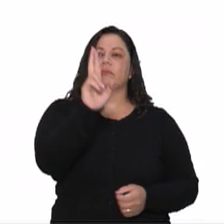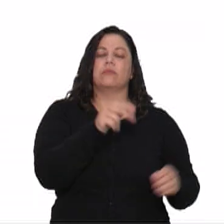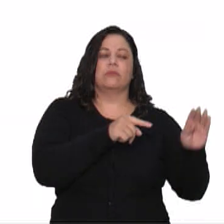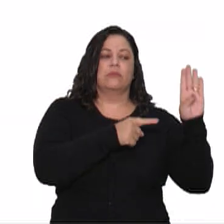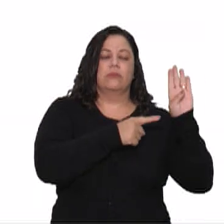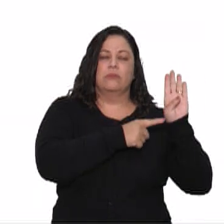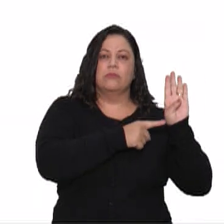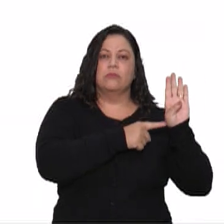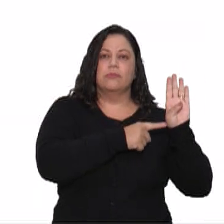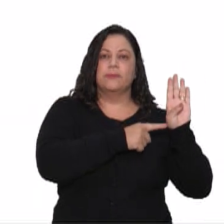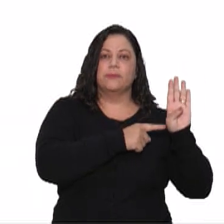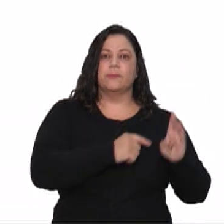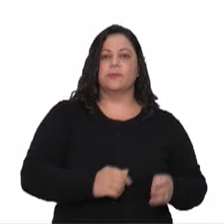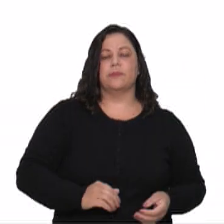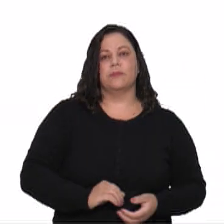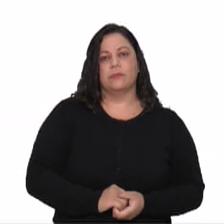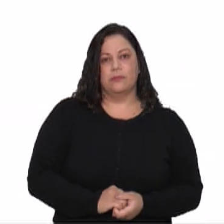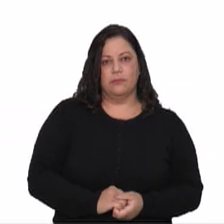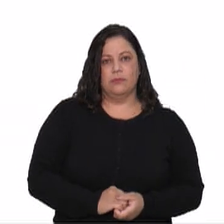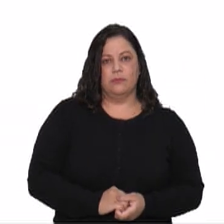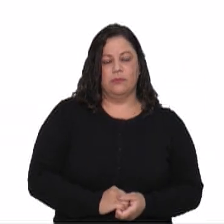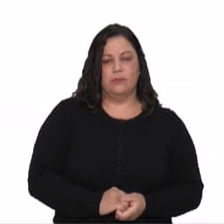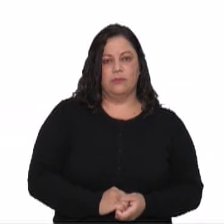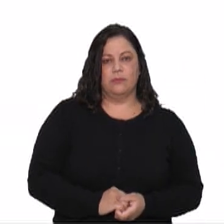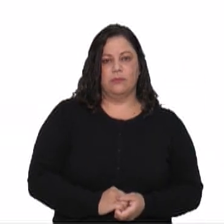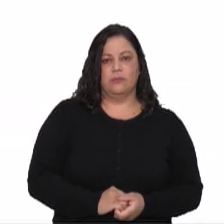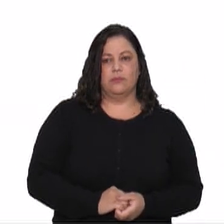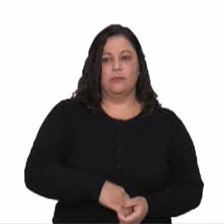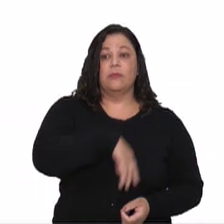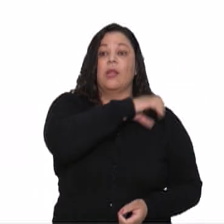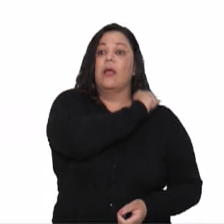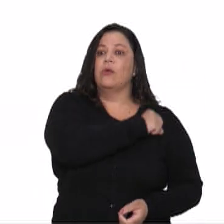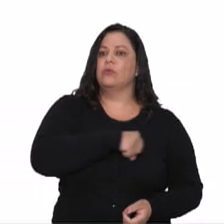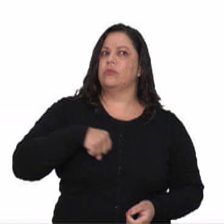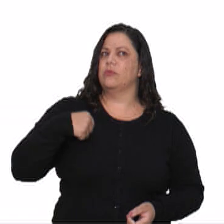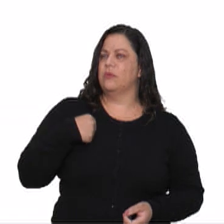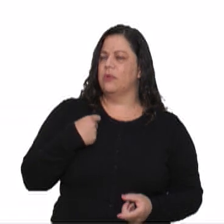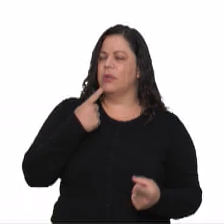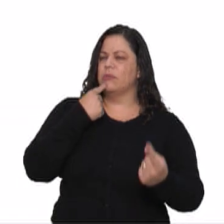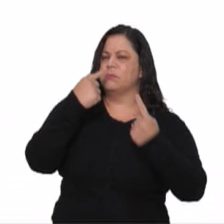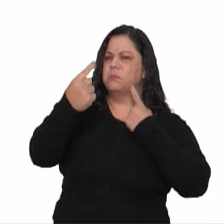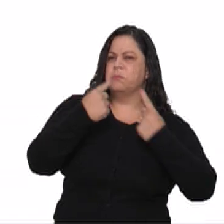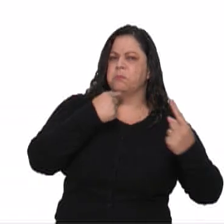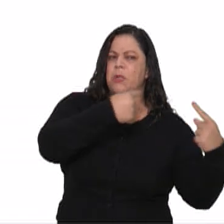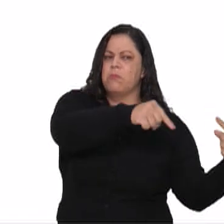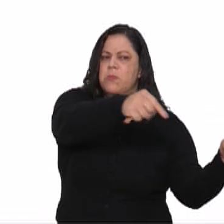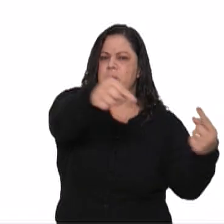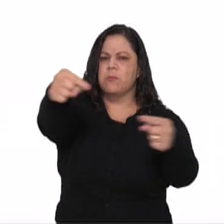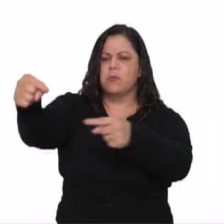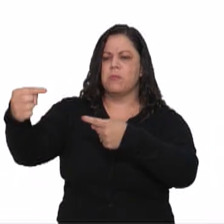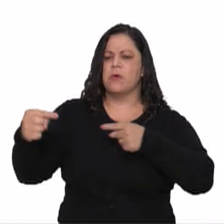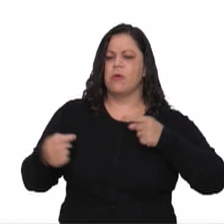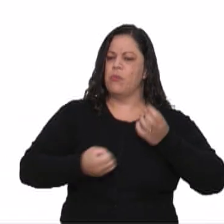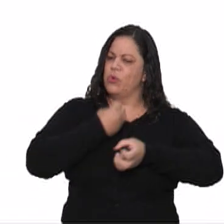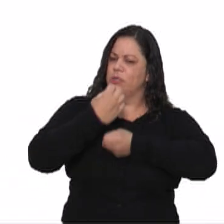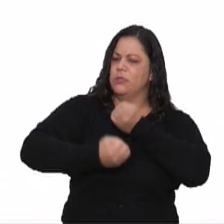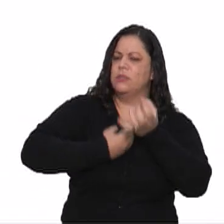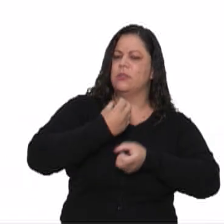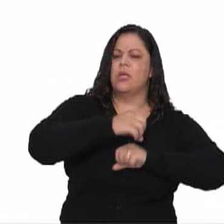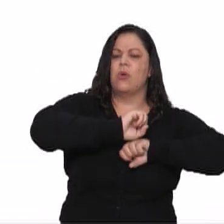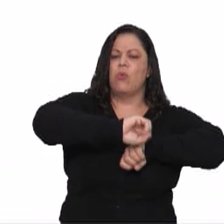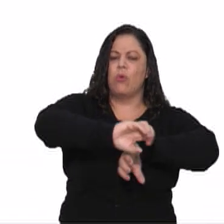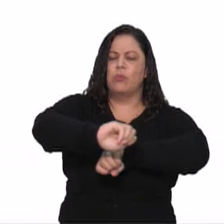Resposta da questão B. Sócrates faz uma crítica à poesia como meio educativo. A poesia